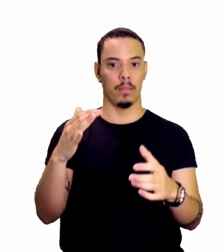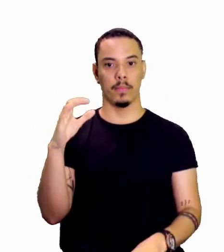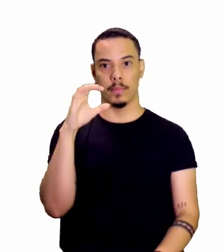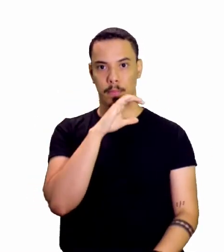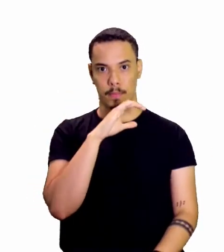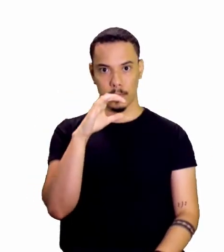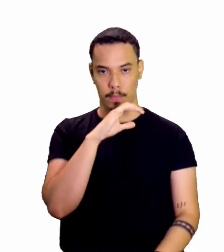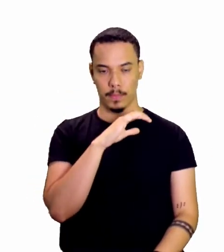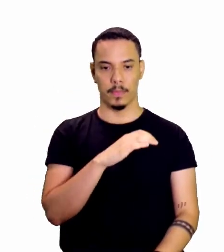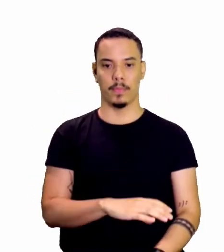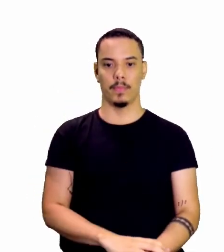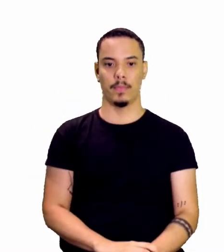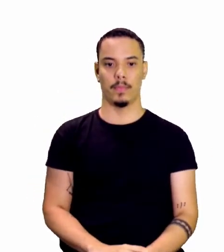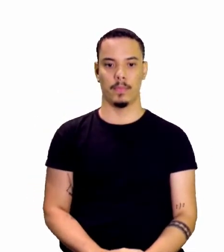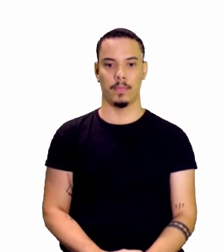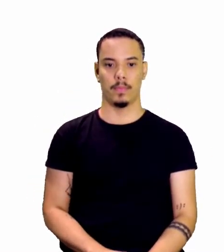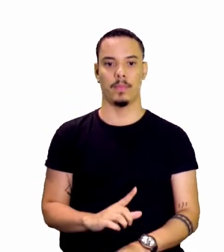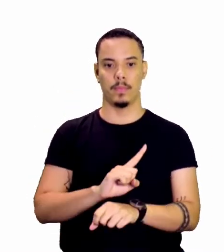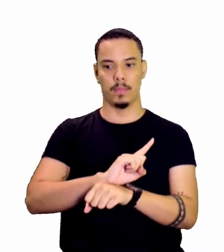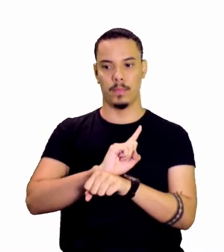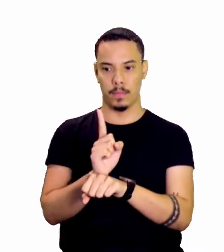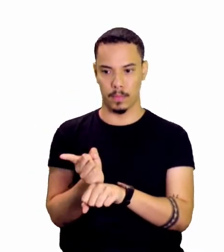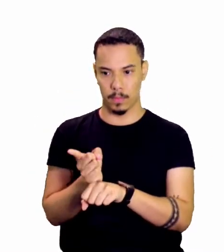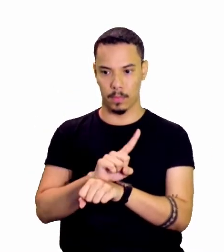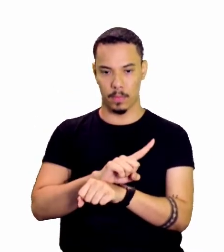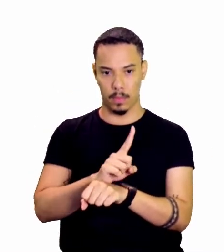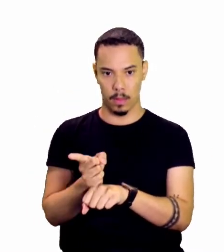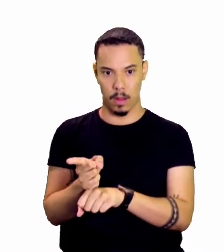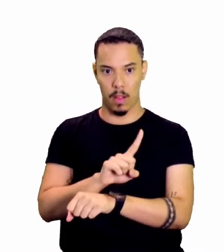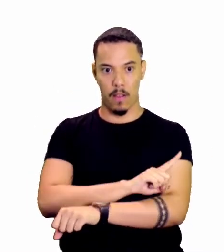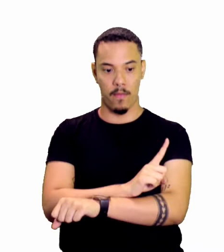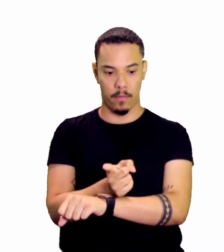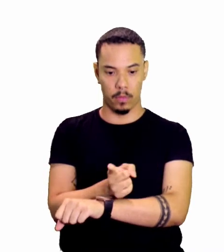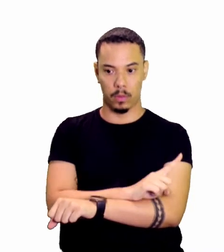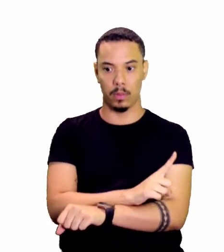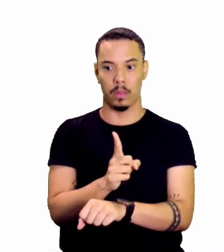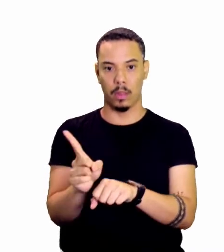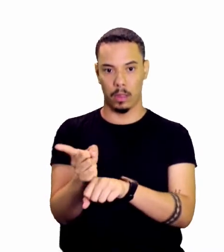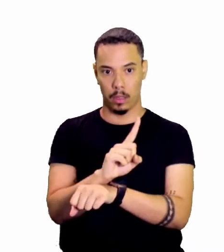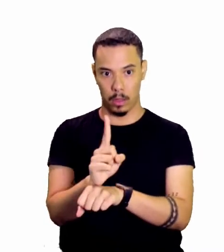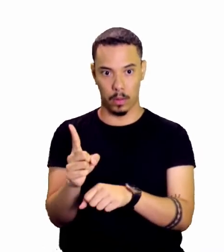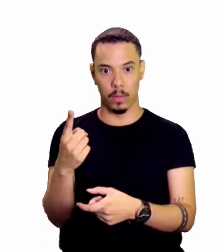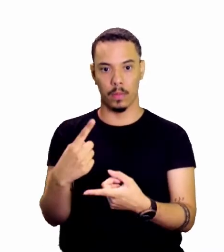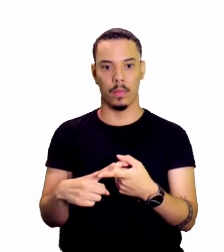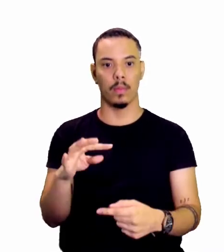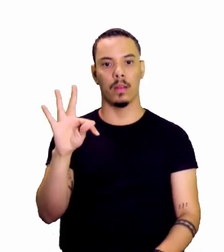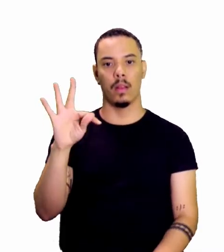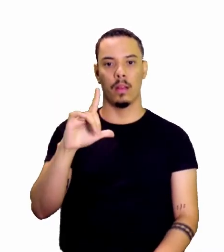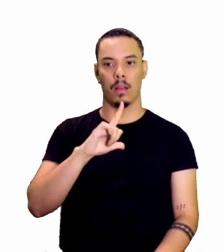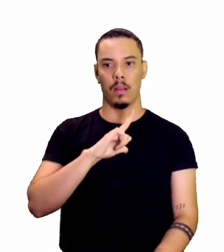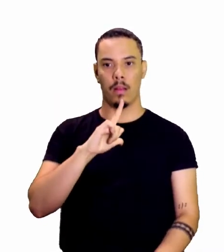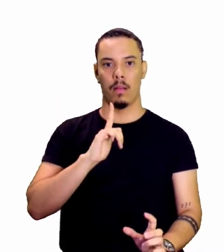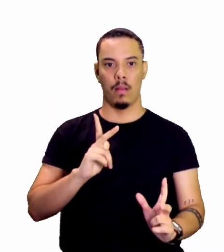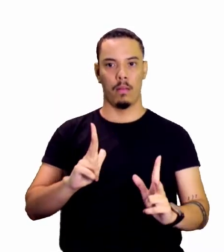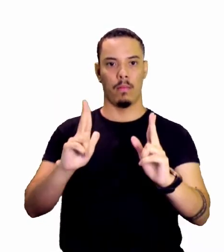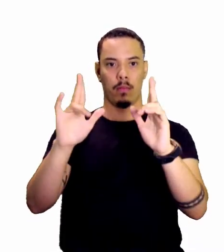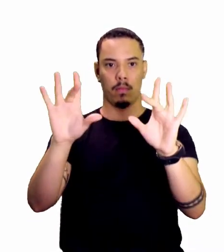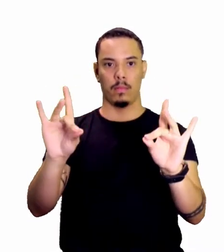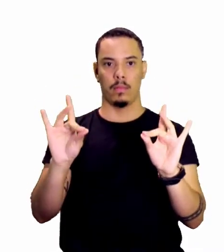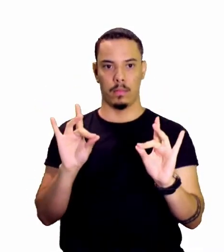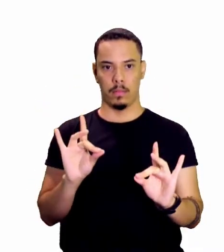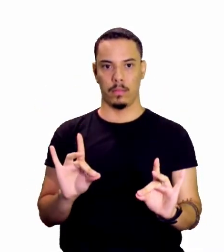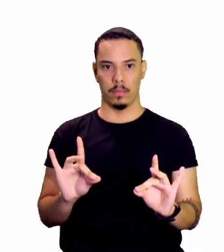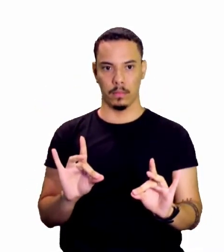instantânea então ele olha só naquele instante e aqui ó nesse instante t